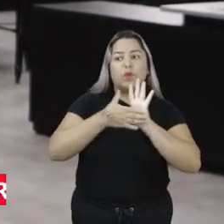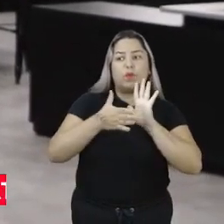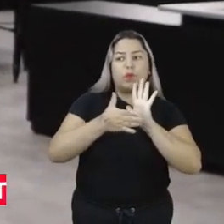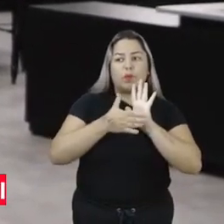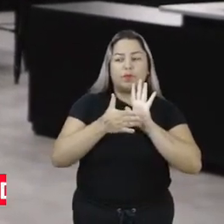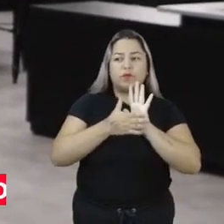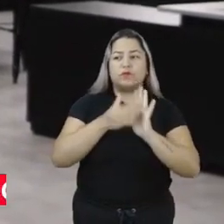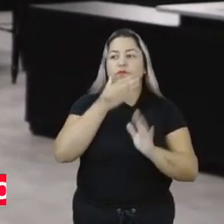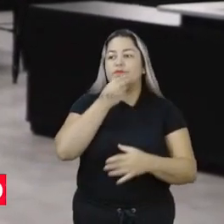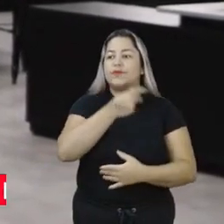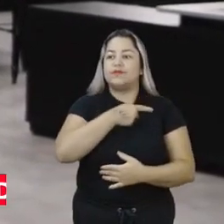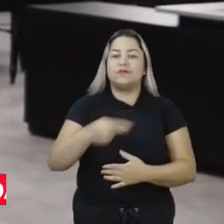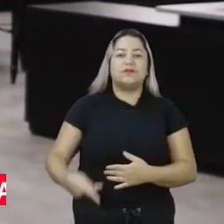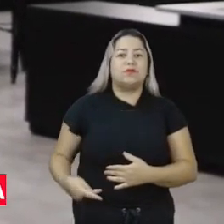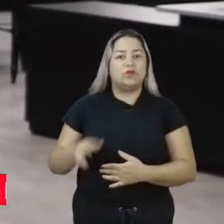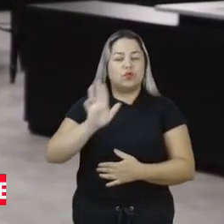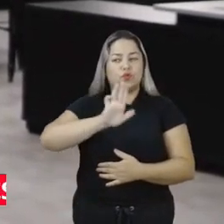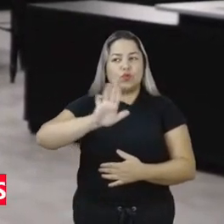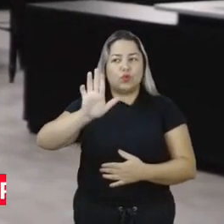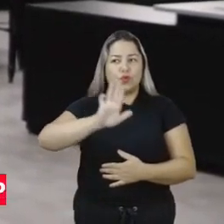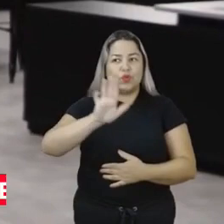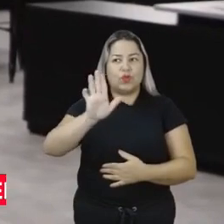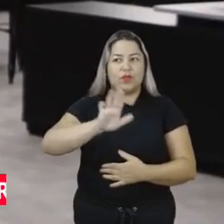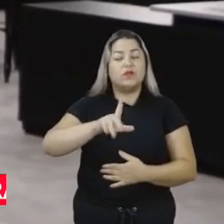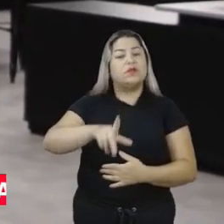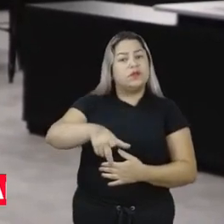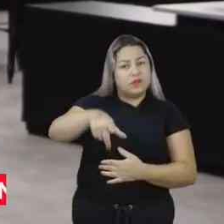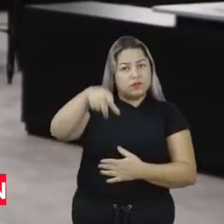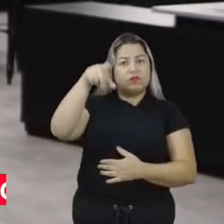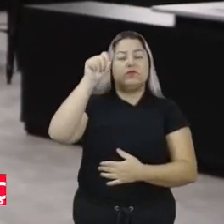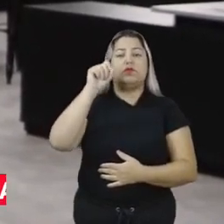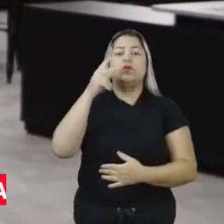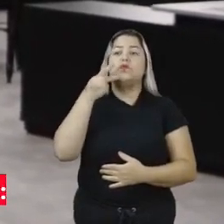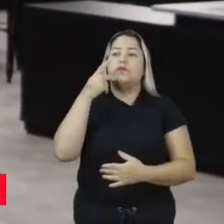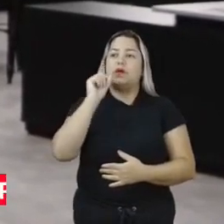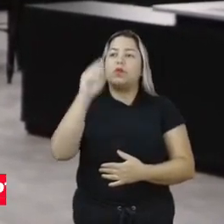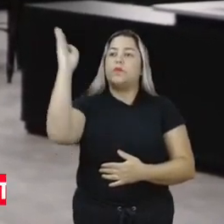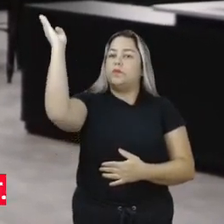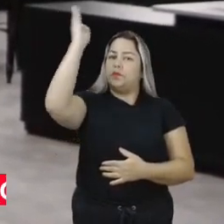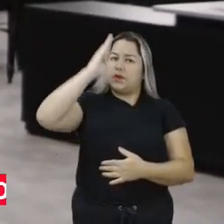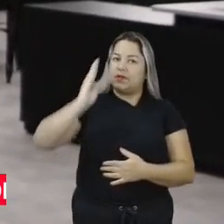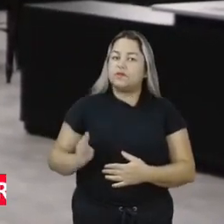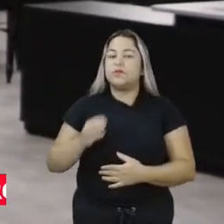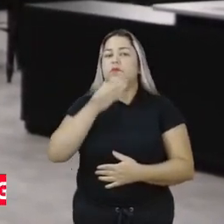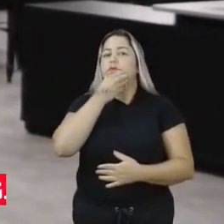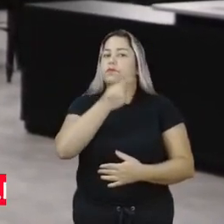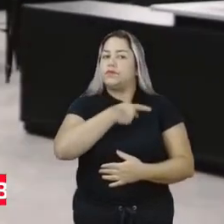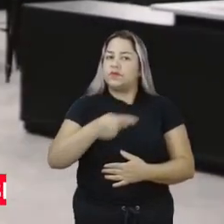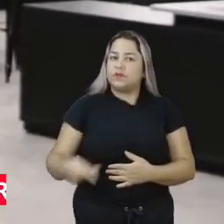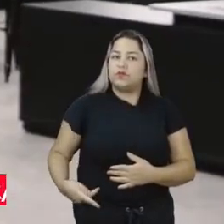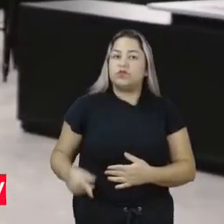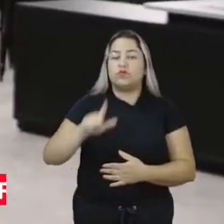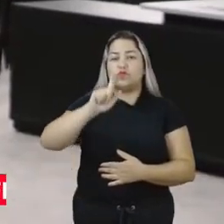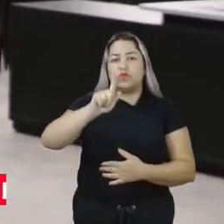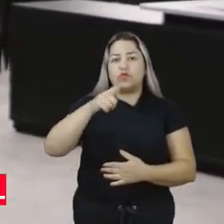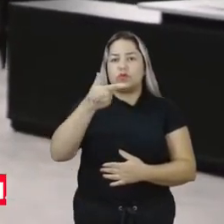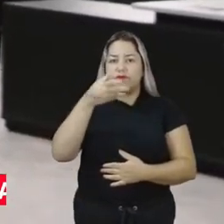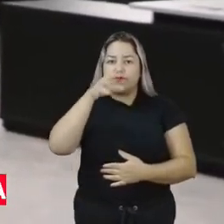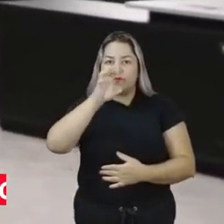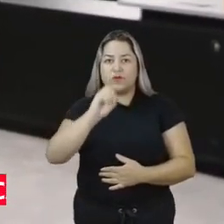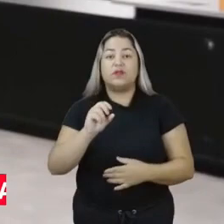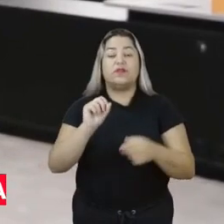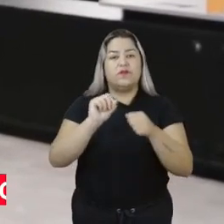do presidente Lula, quando foi escolhido para o Brasil, para a presidência do G20, ele fez